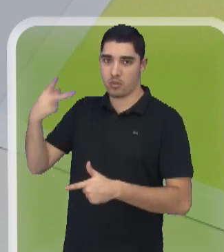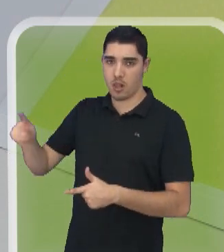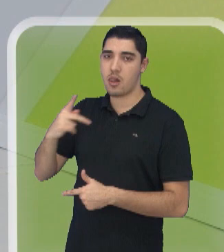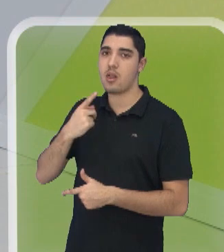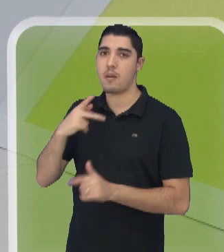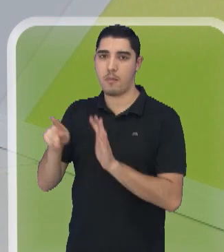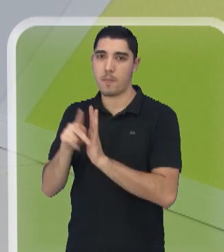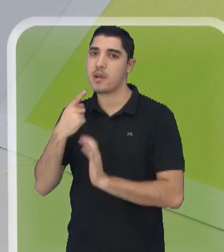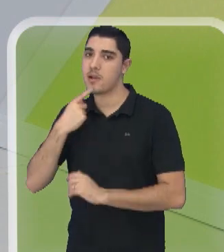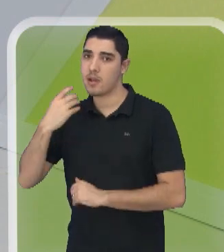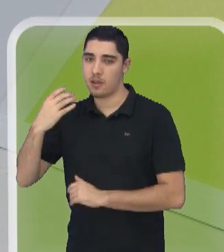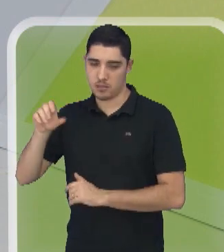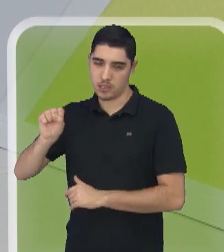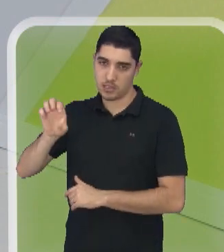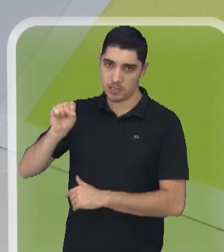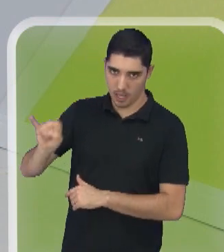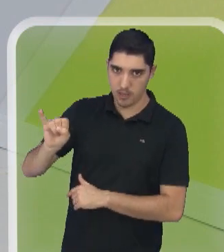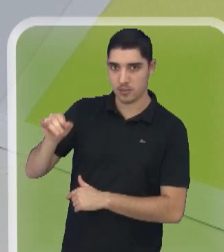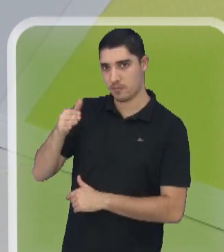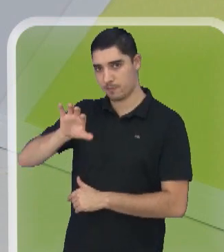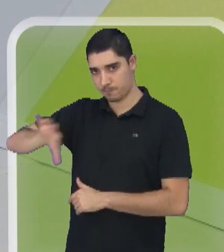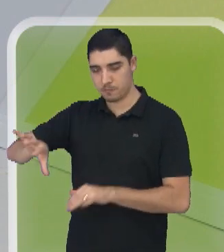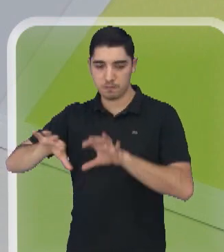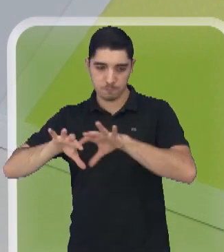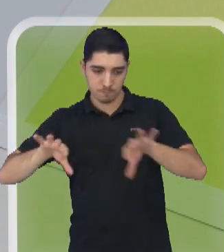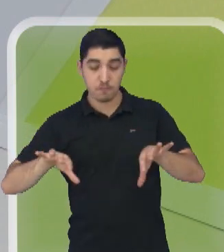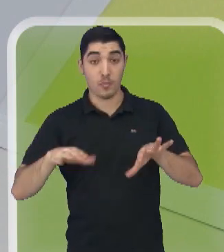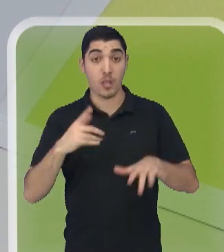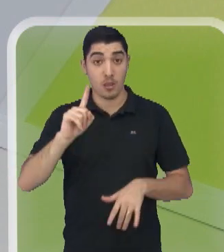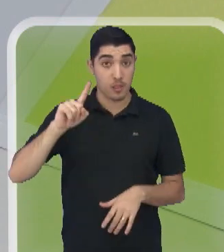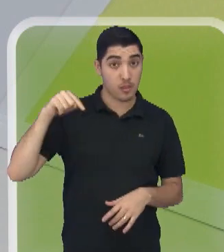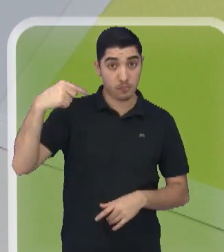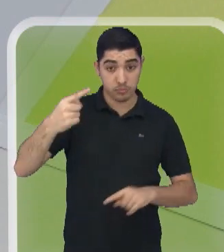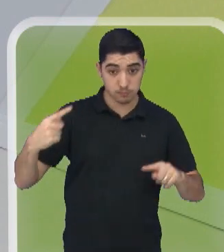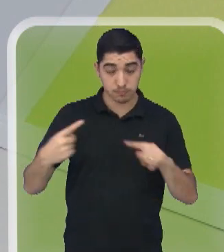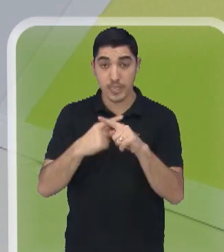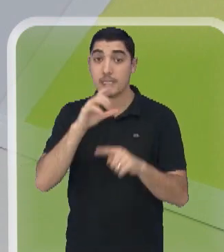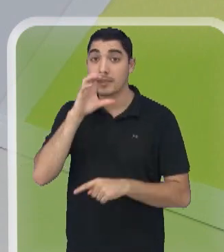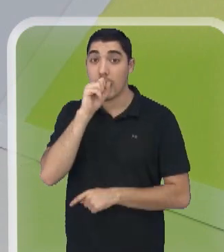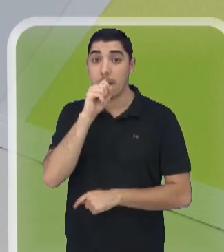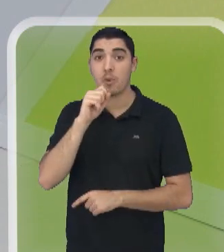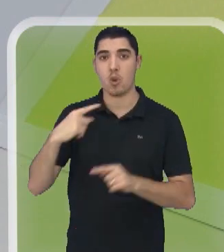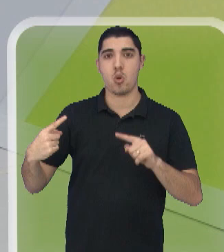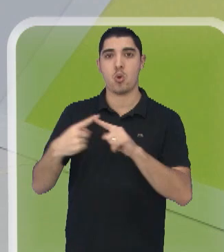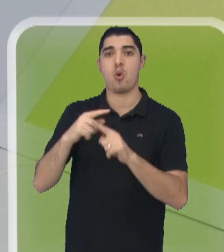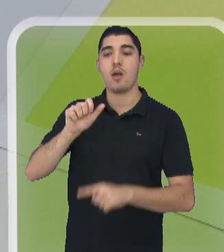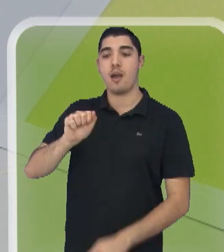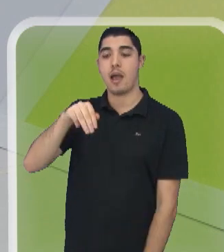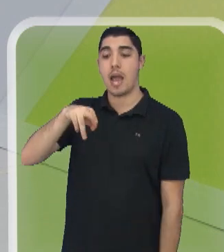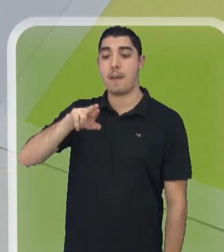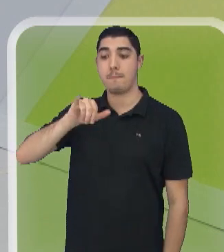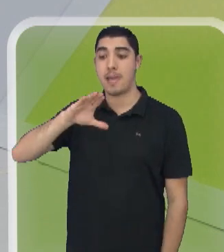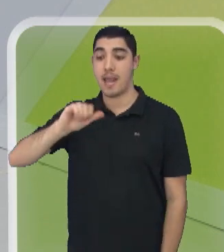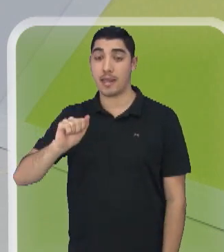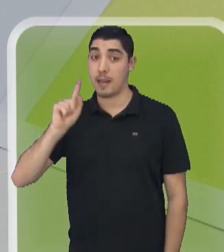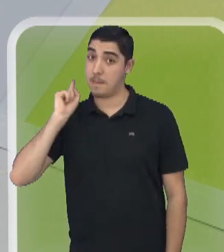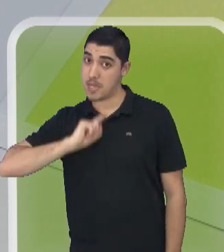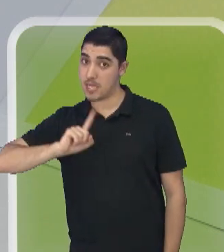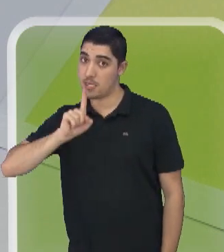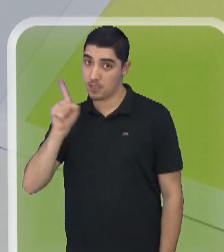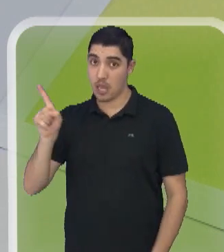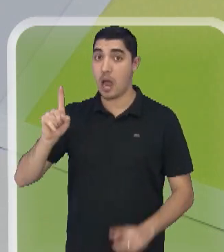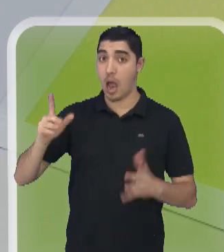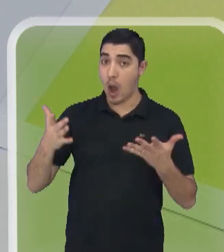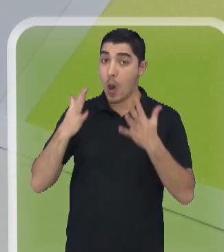São José e também do SESI da partida de ontem. Próximo jogo do São José será sábado contra o América, que fica o alerta para o São José, que vem jogando